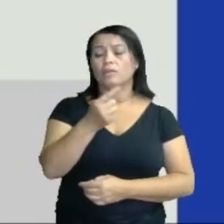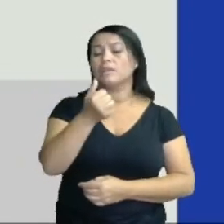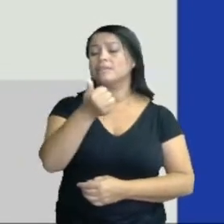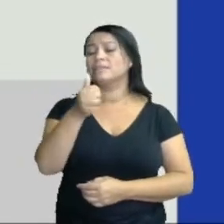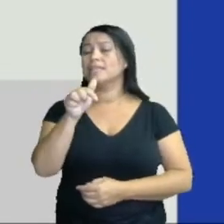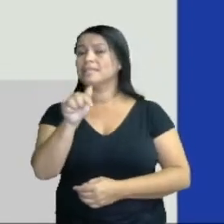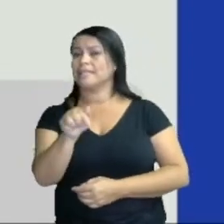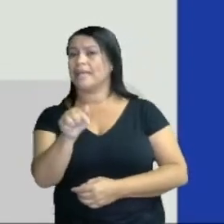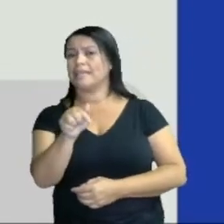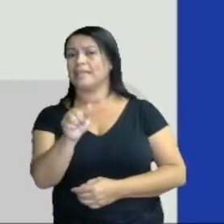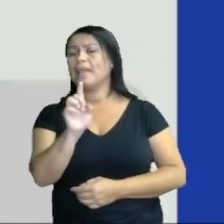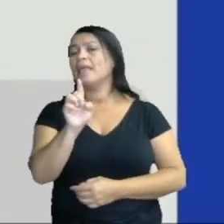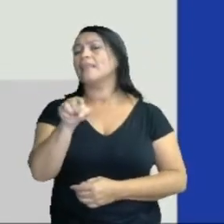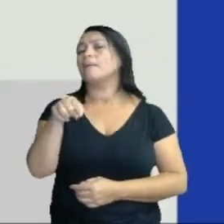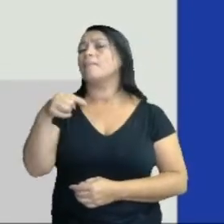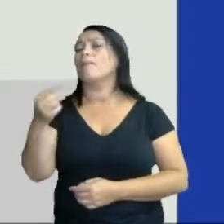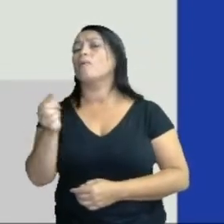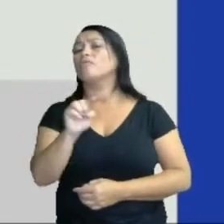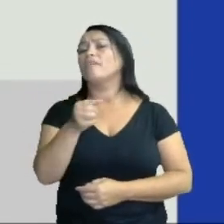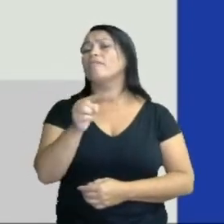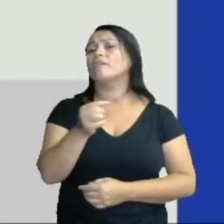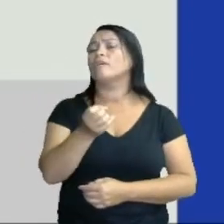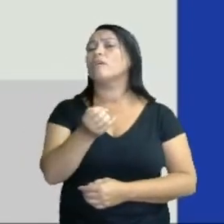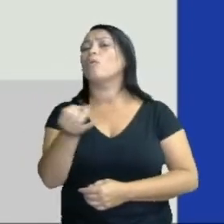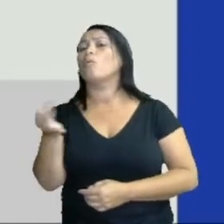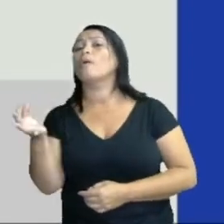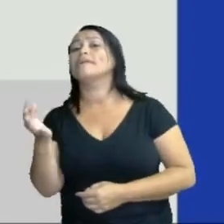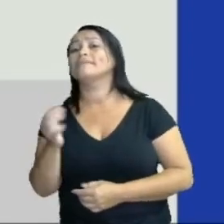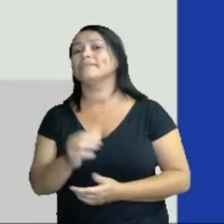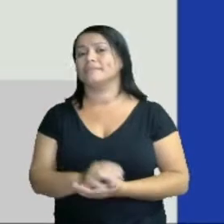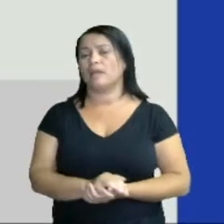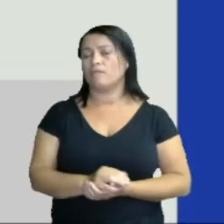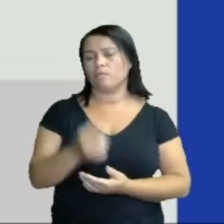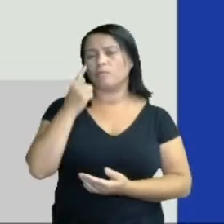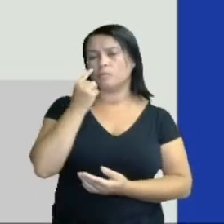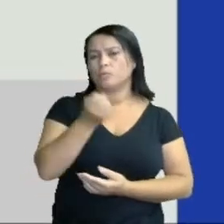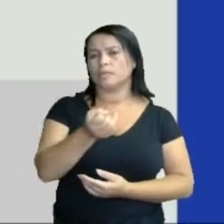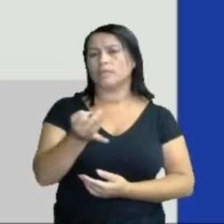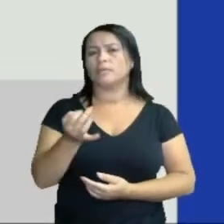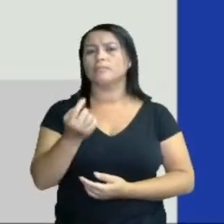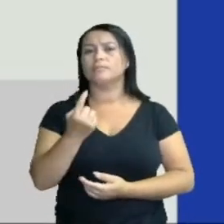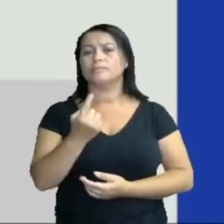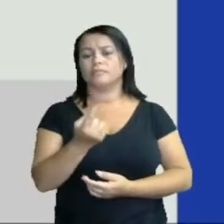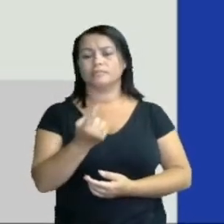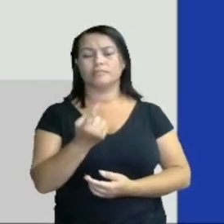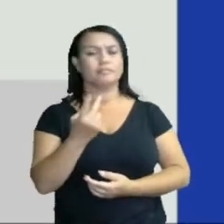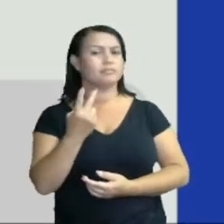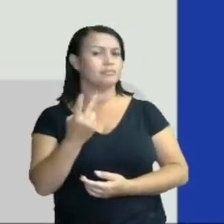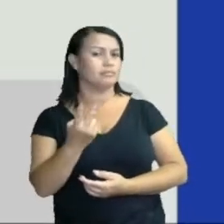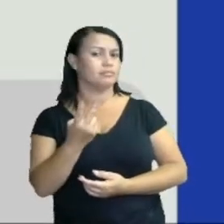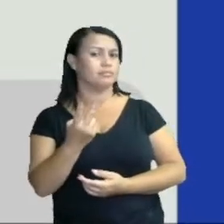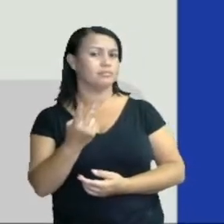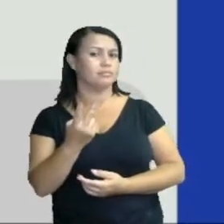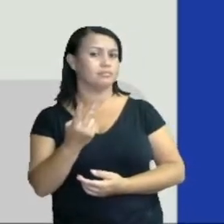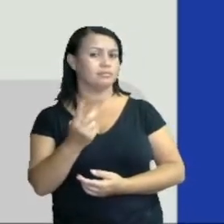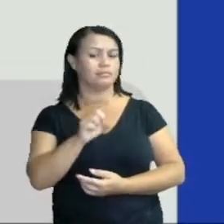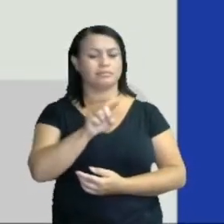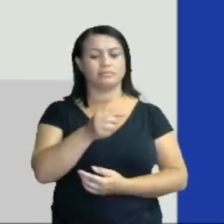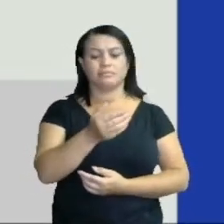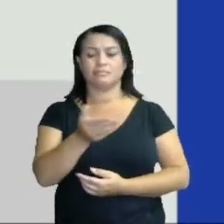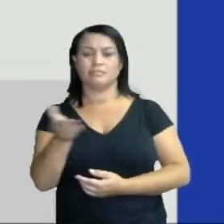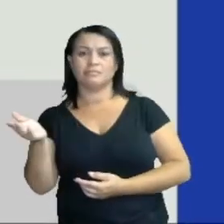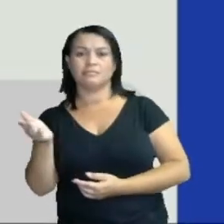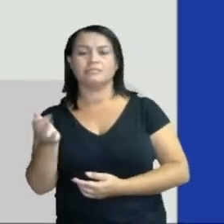0,17. Depois da vírgula aqui, eu tenho quantas casas? Vamos contar, eu tenho, ó, 1, 2 casas, não é